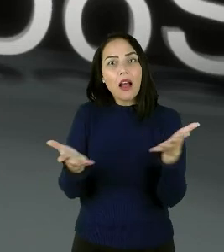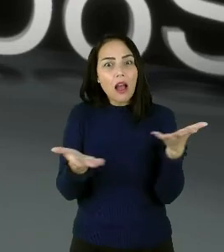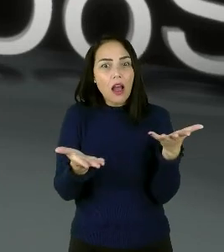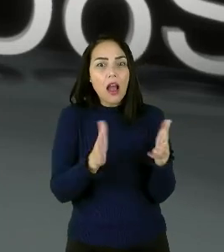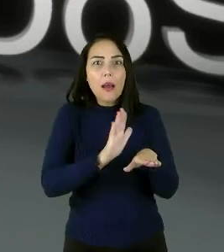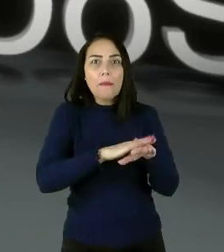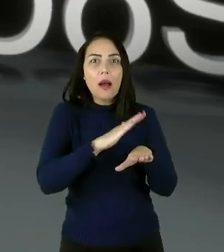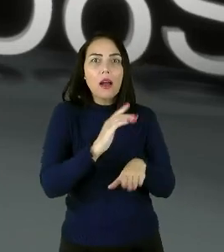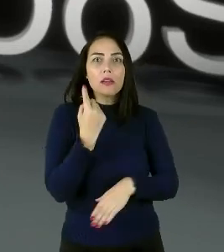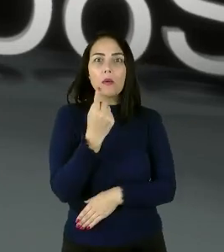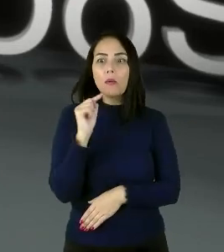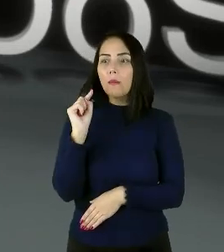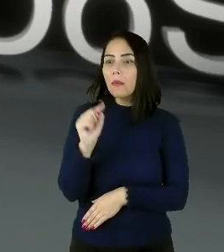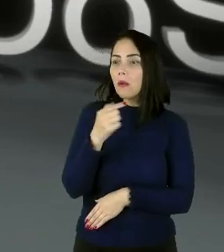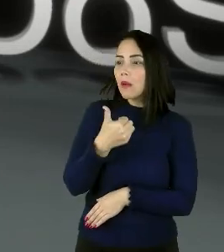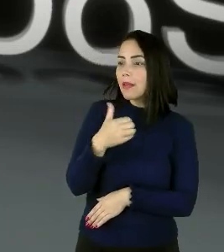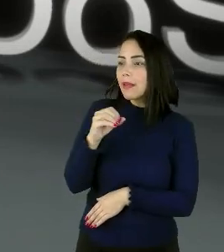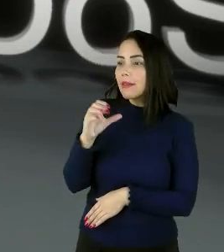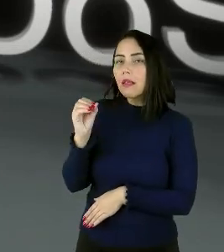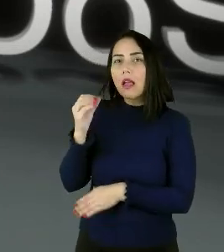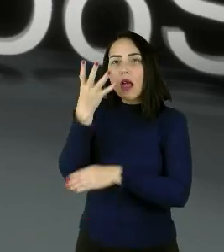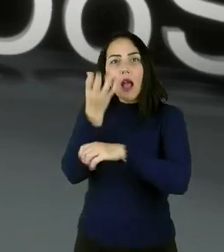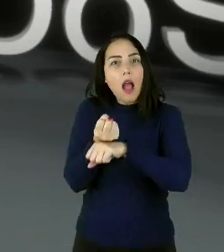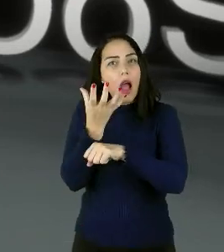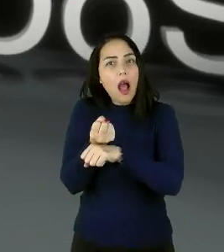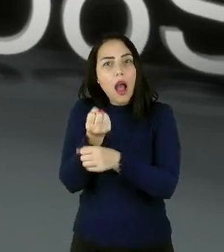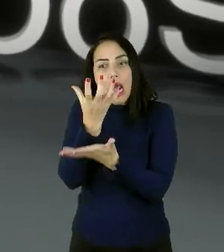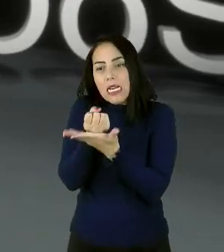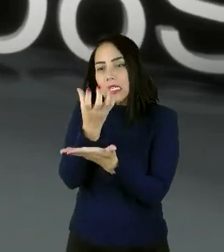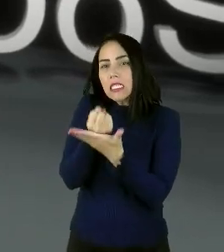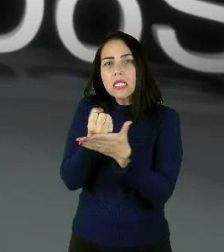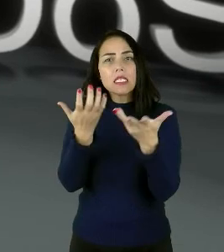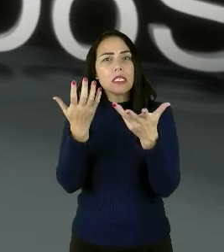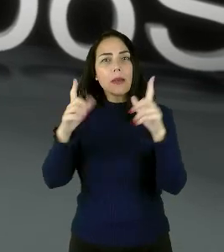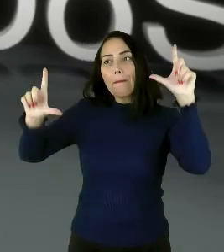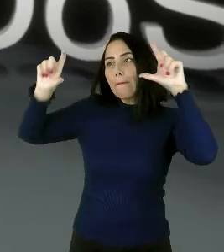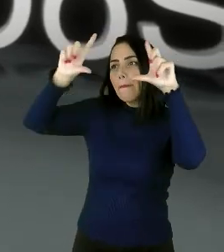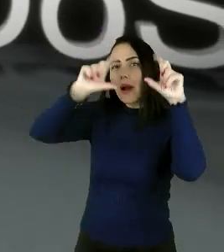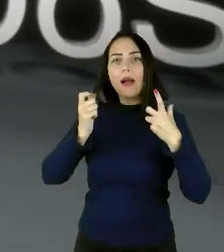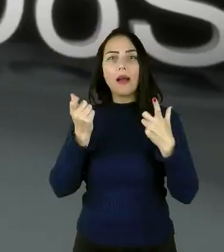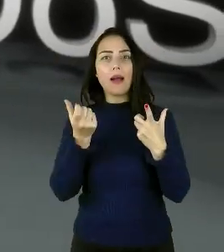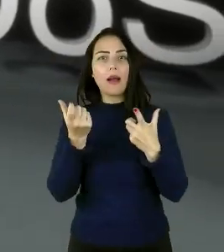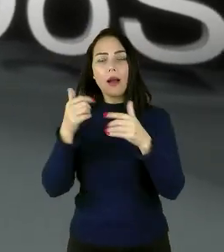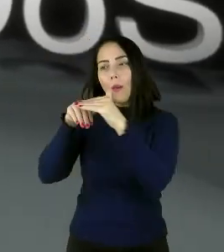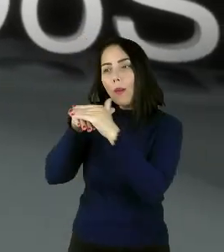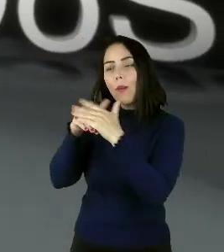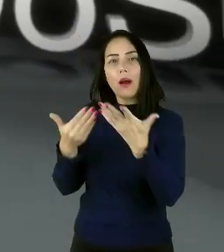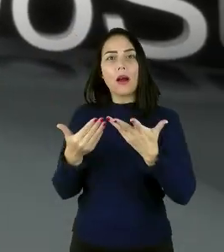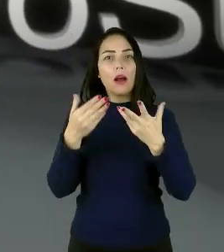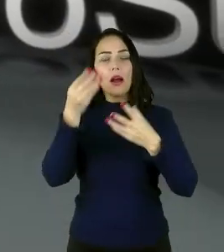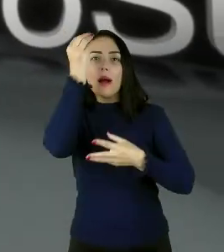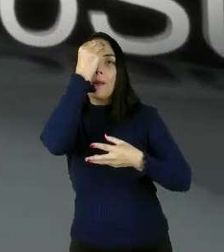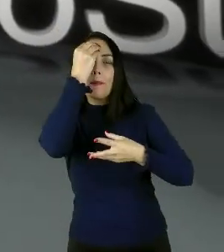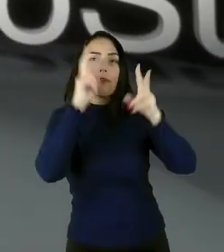o momento mais de 1.100 diárias de gravação terabytes de imagens arquivos produtos finalizados de